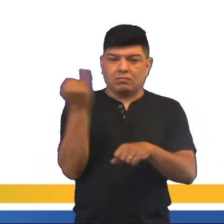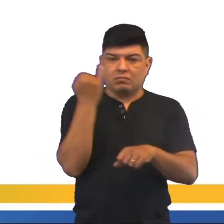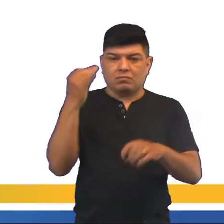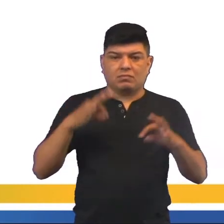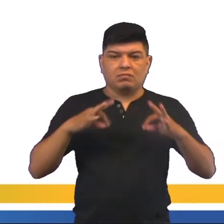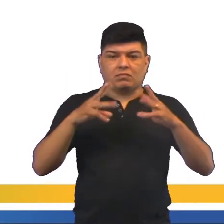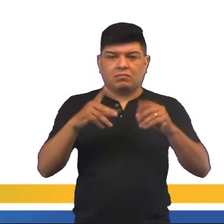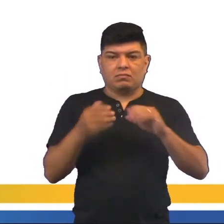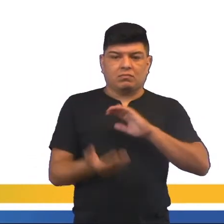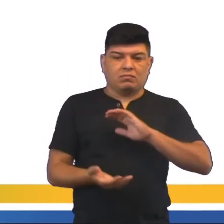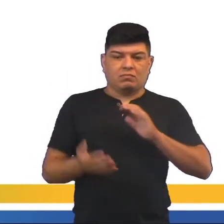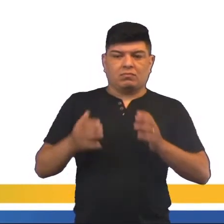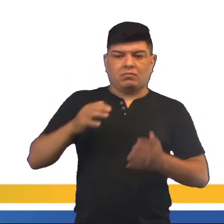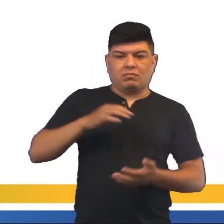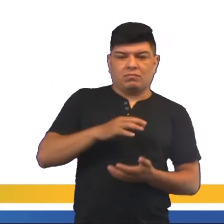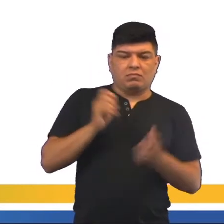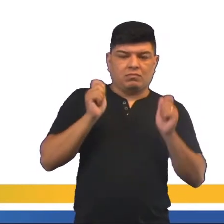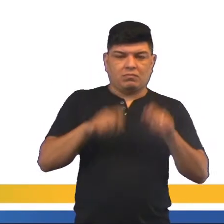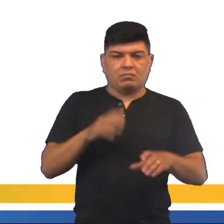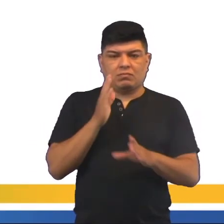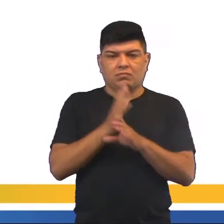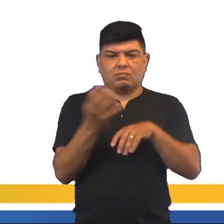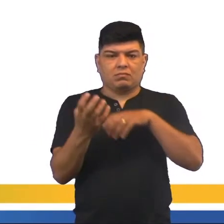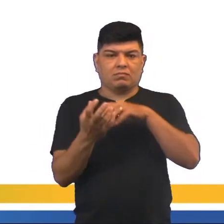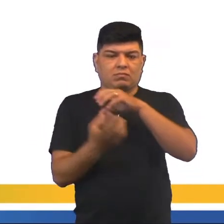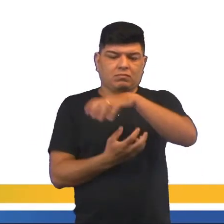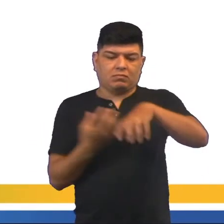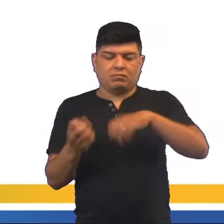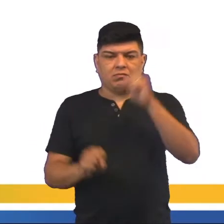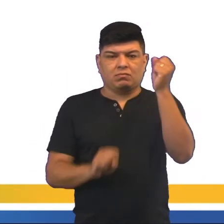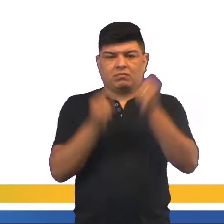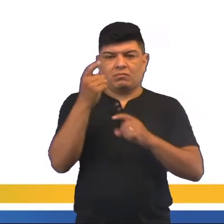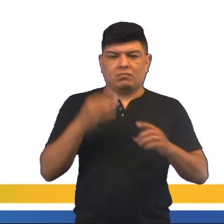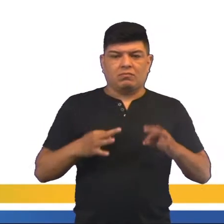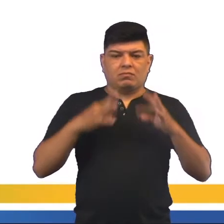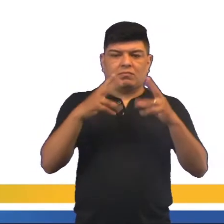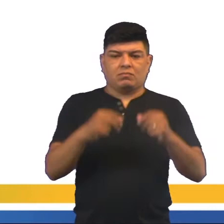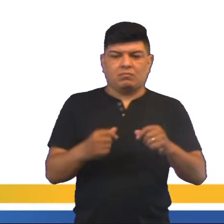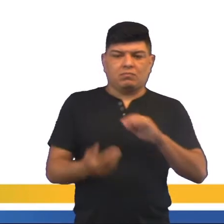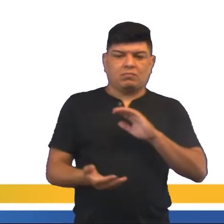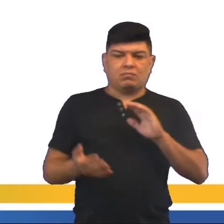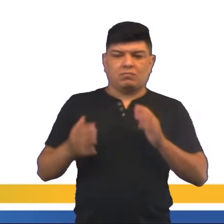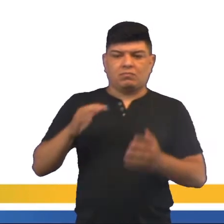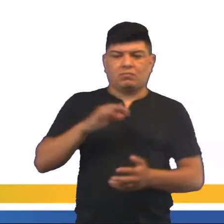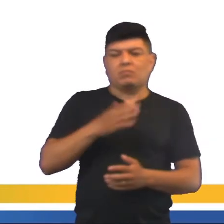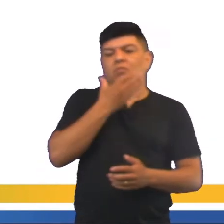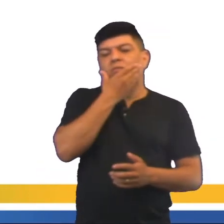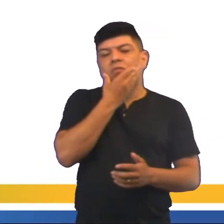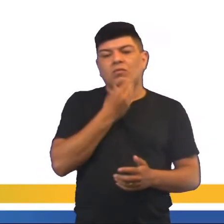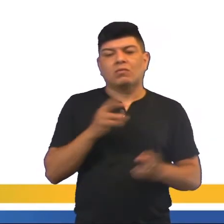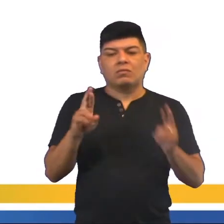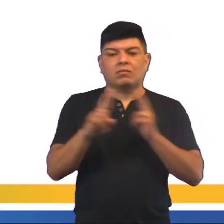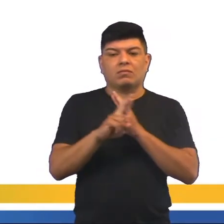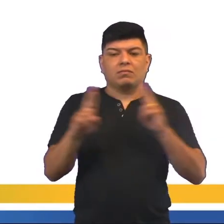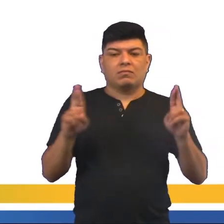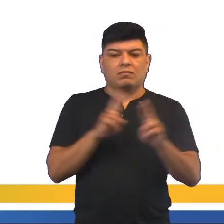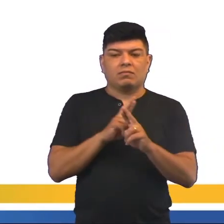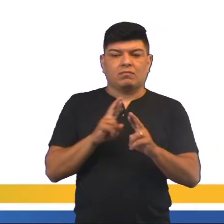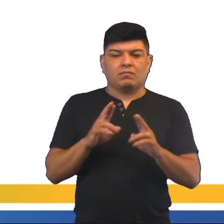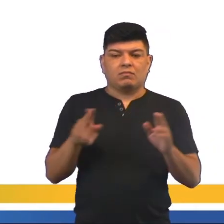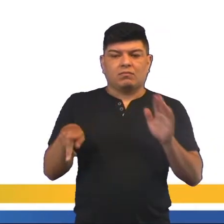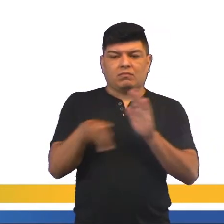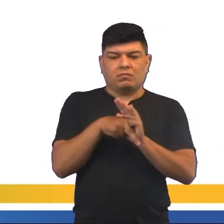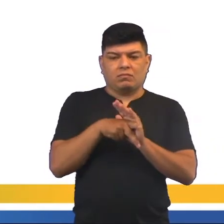essas transformações possibilitadas pela Revolução Industrial como um todo transformaram o modo como o homem relaciona-se com o